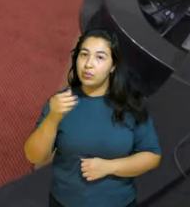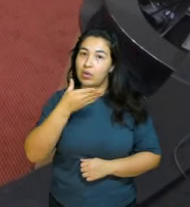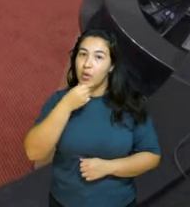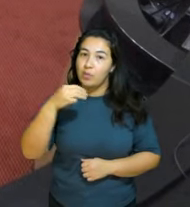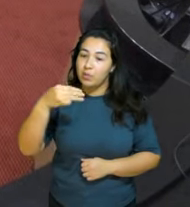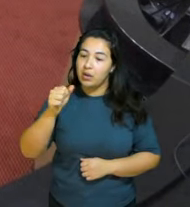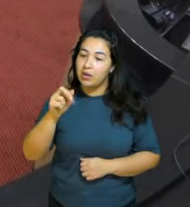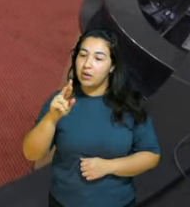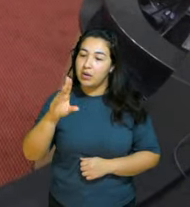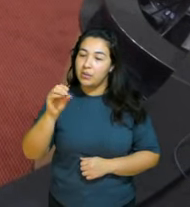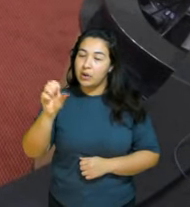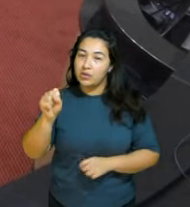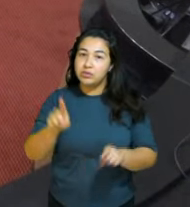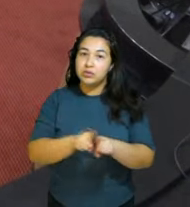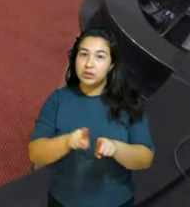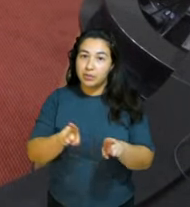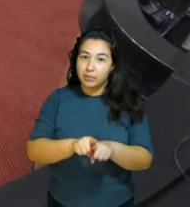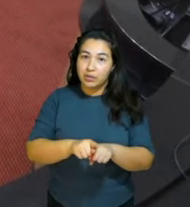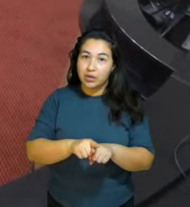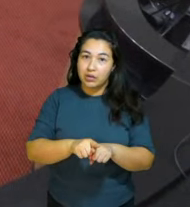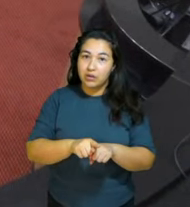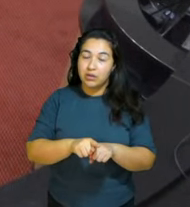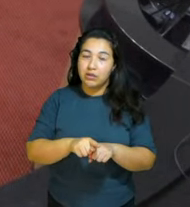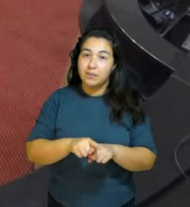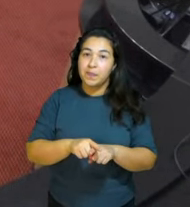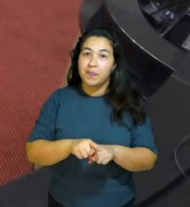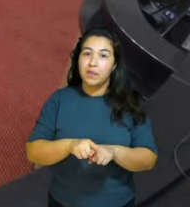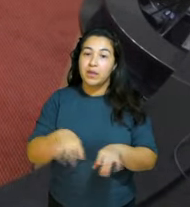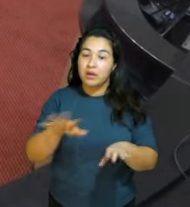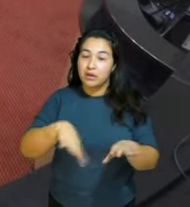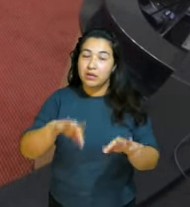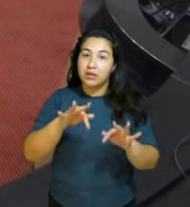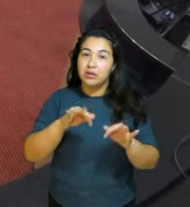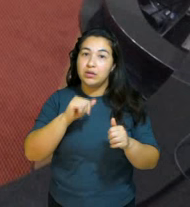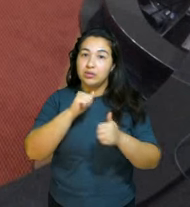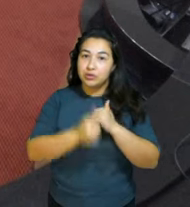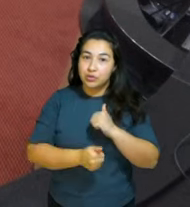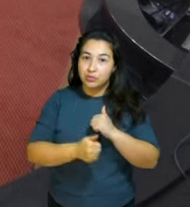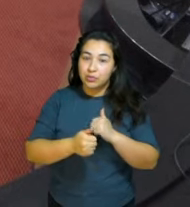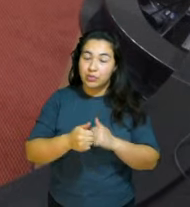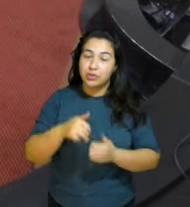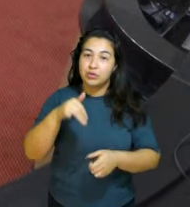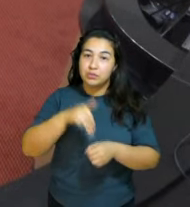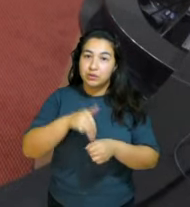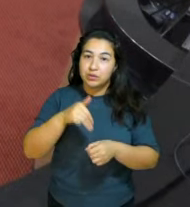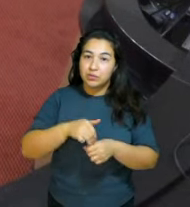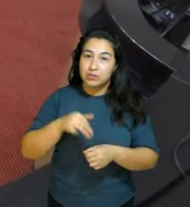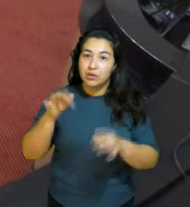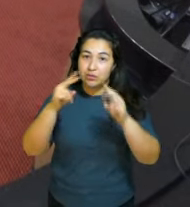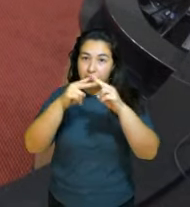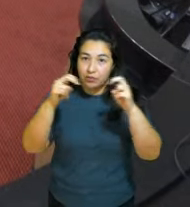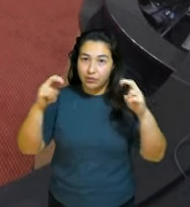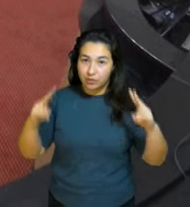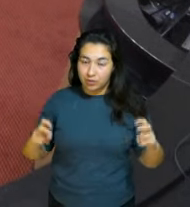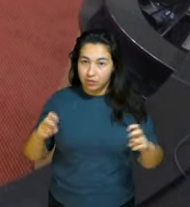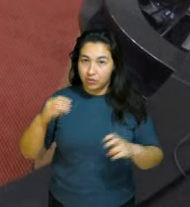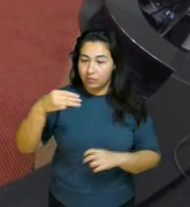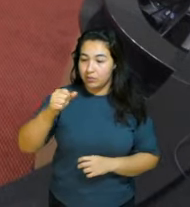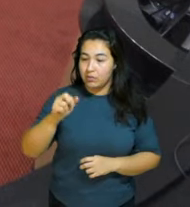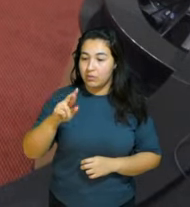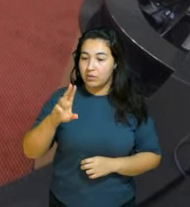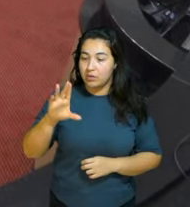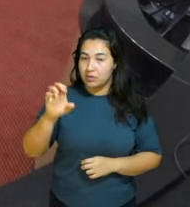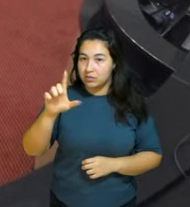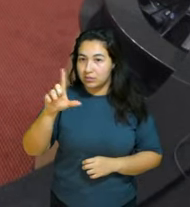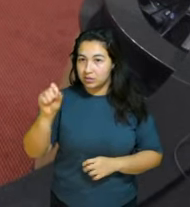da Fundação Municipal de Esportes de Florianópolis, Marcelo Melo. O senhor presidente da